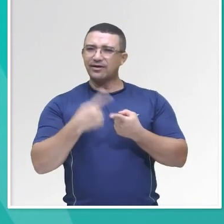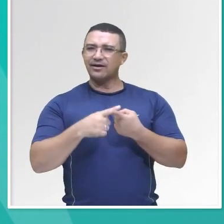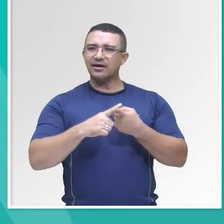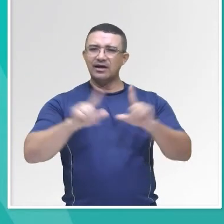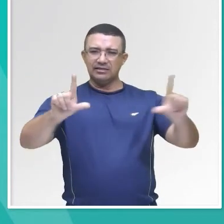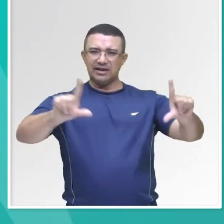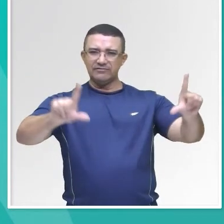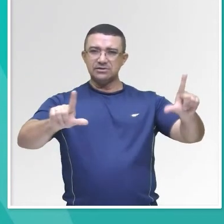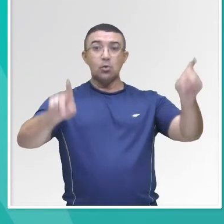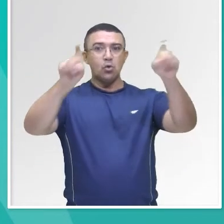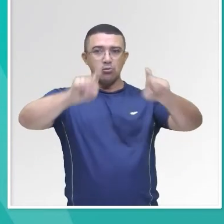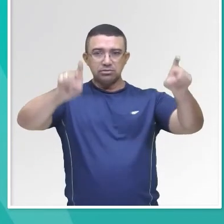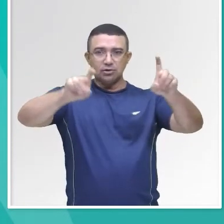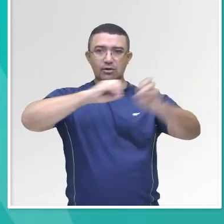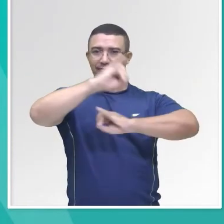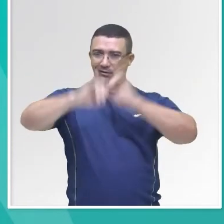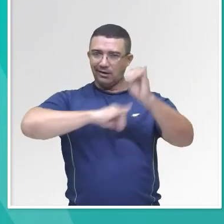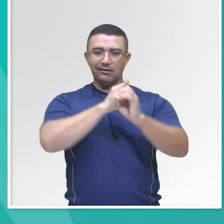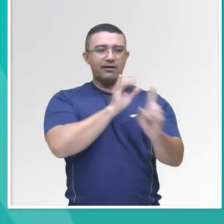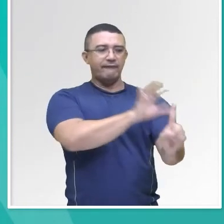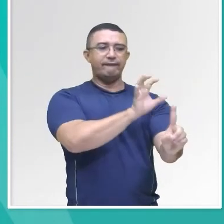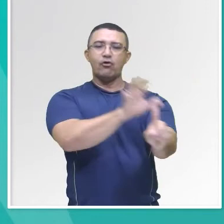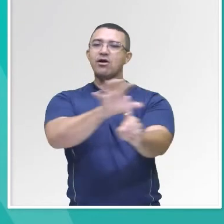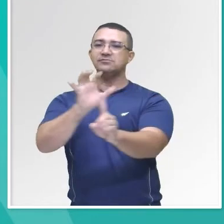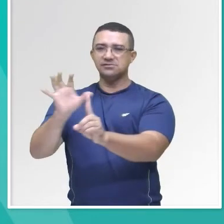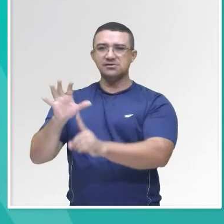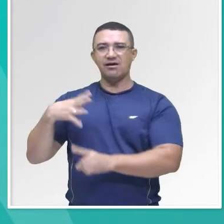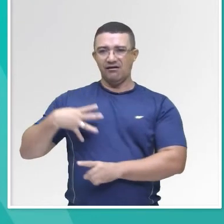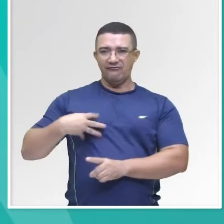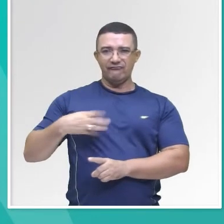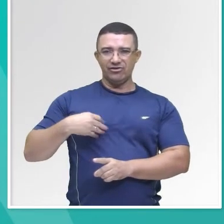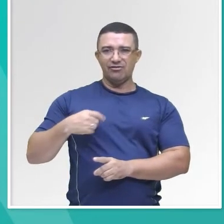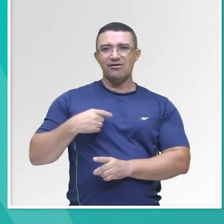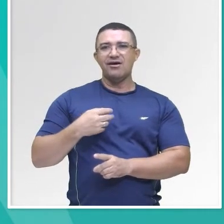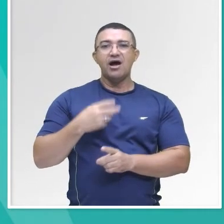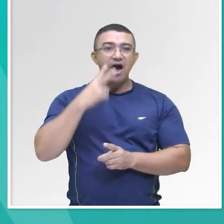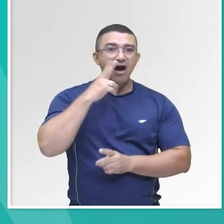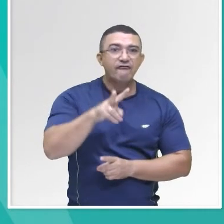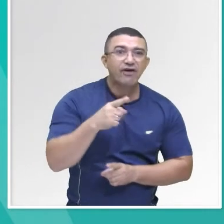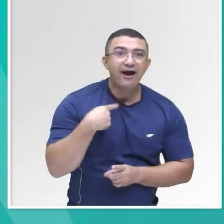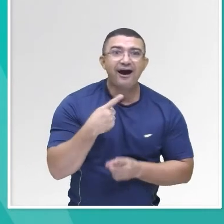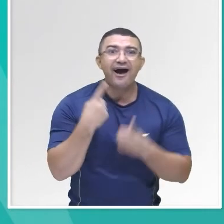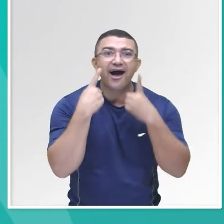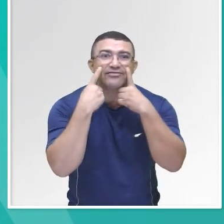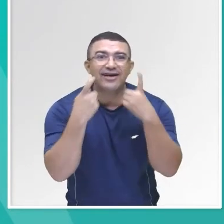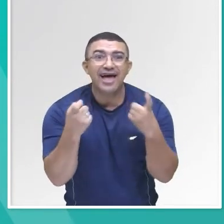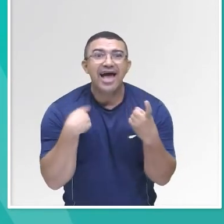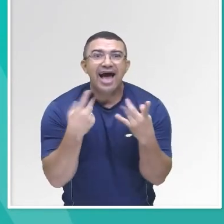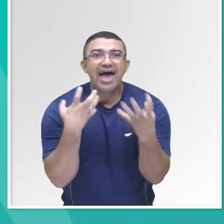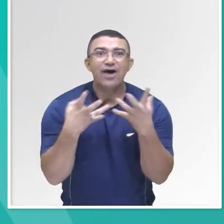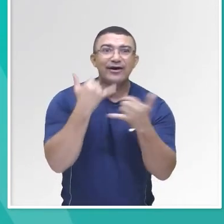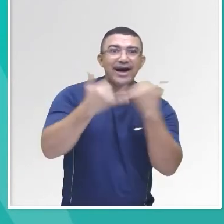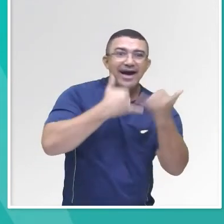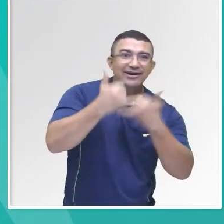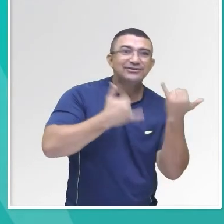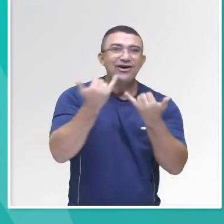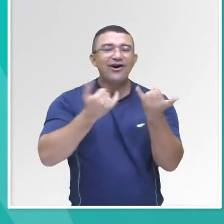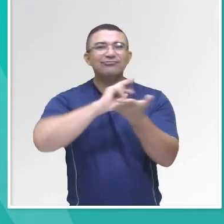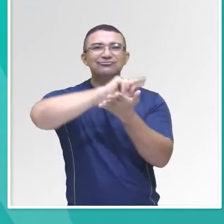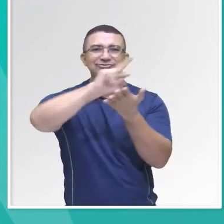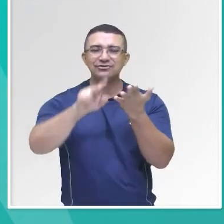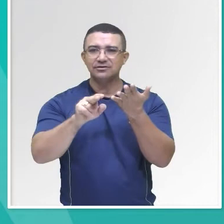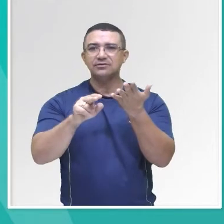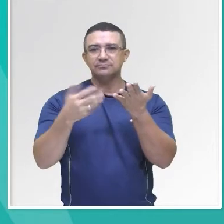fazer atividades juntos com os filhos, que não envolvam a mídia, tais como ler, jogar, cozinhar ou tocar